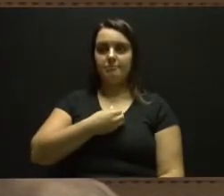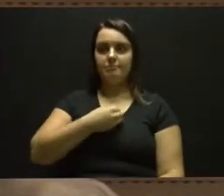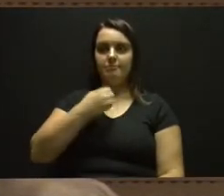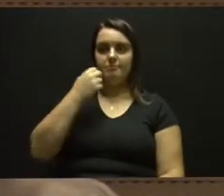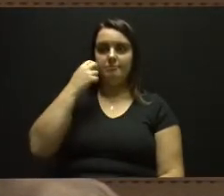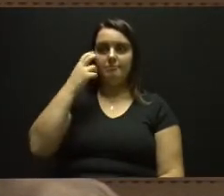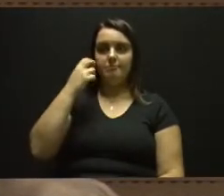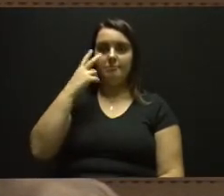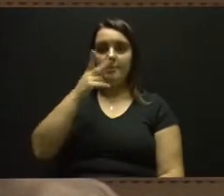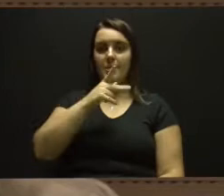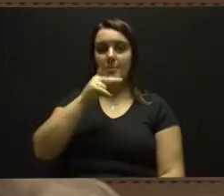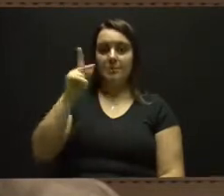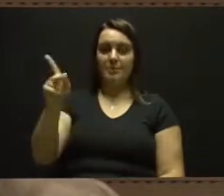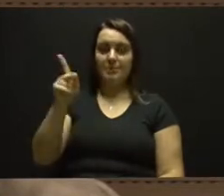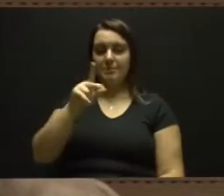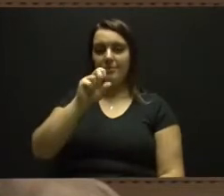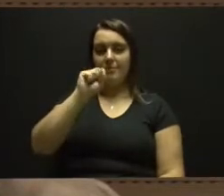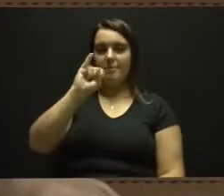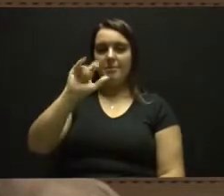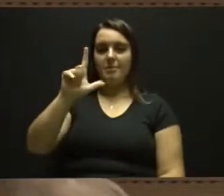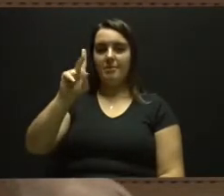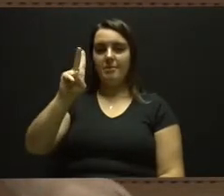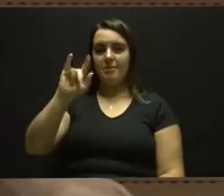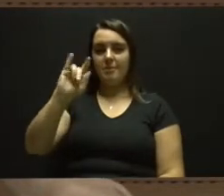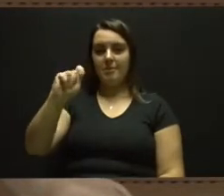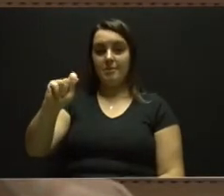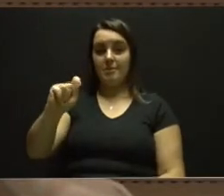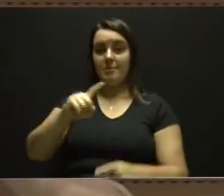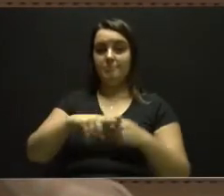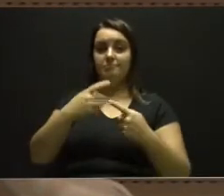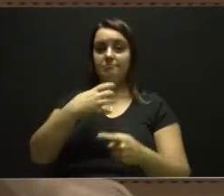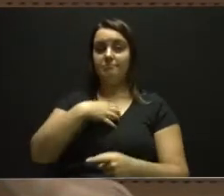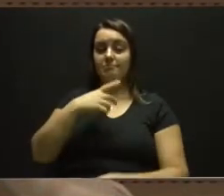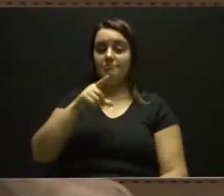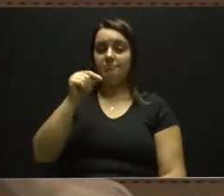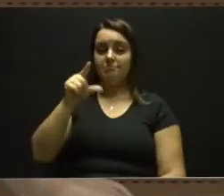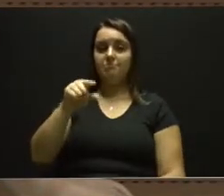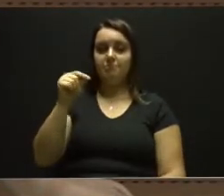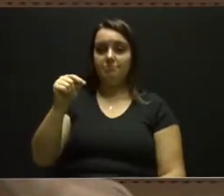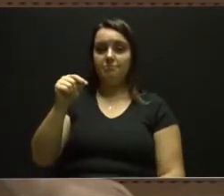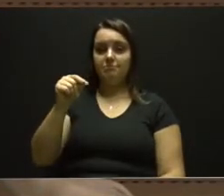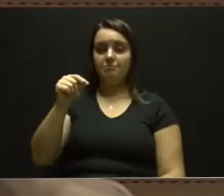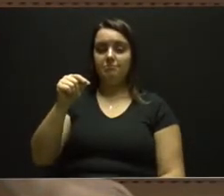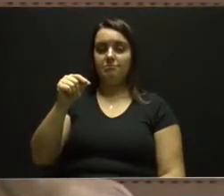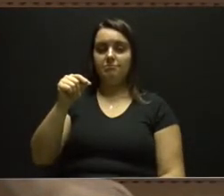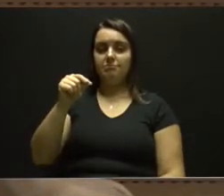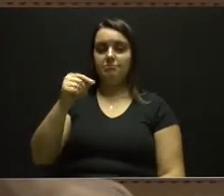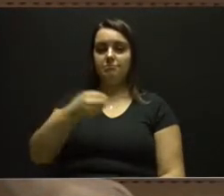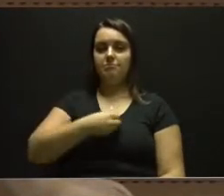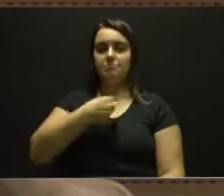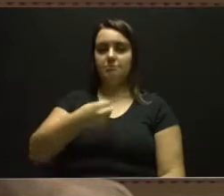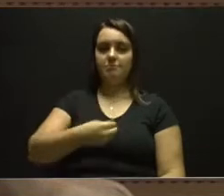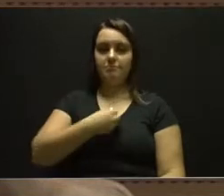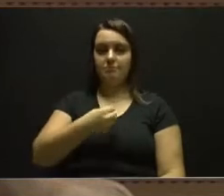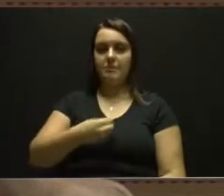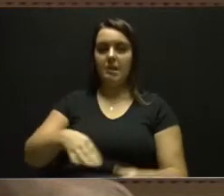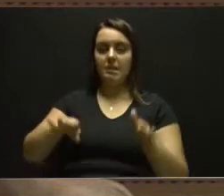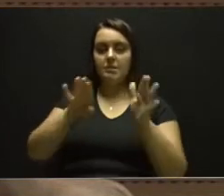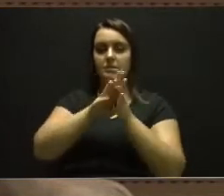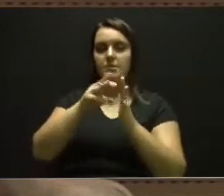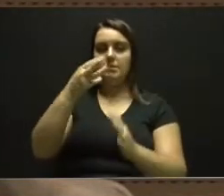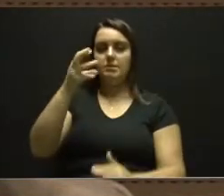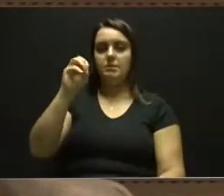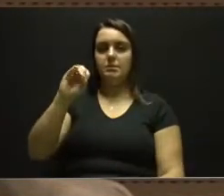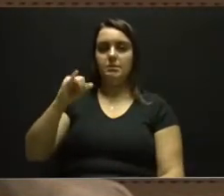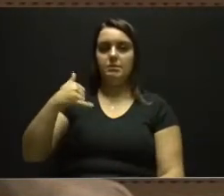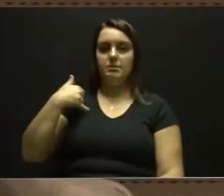professora silvia mas foi a forma que eu escolhi para viver eu até os 30 anos de idade